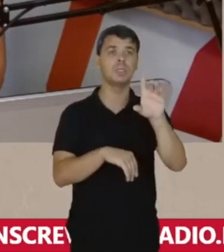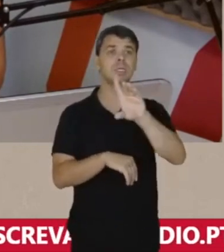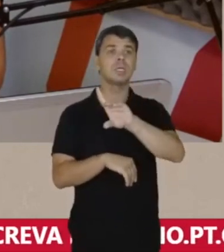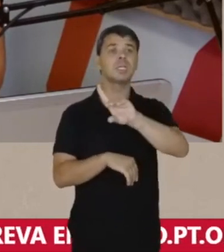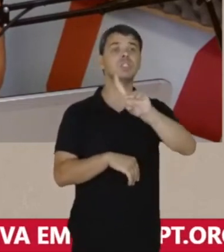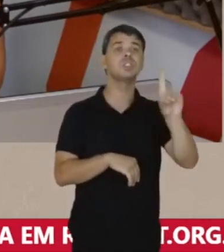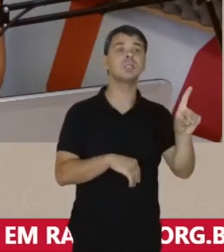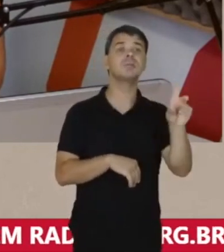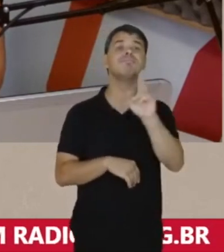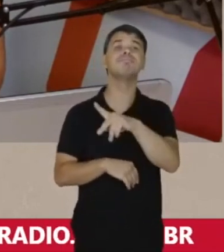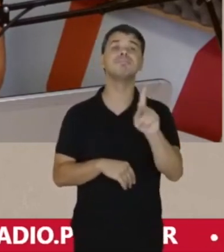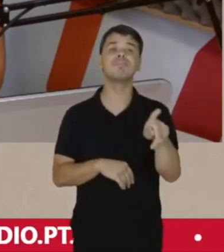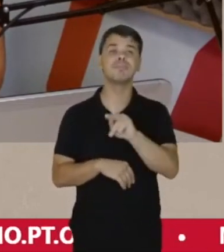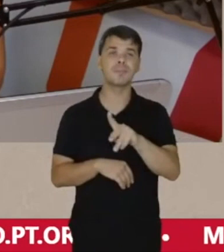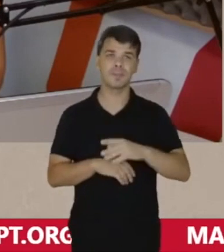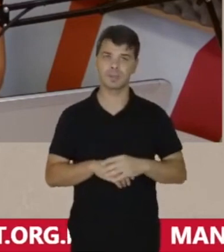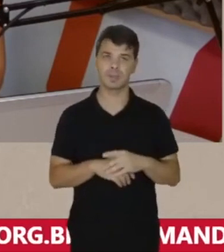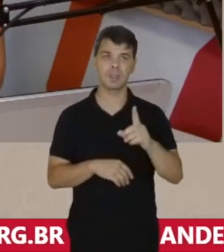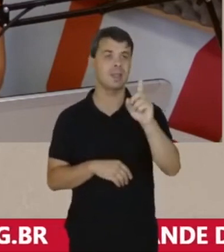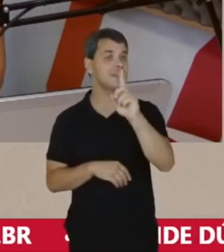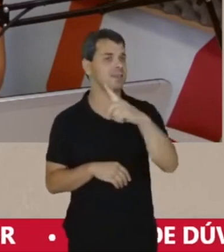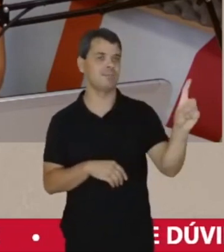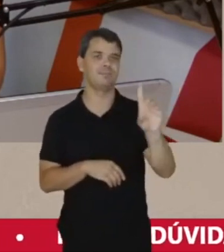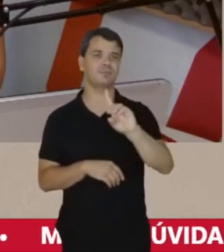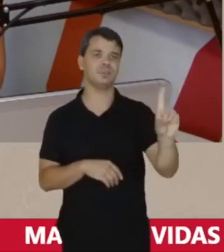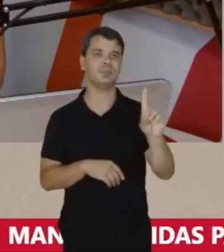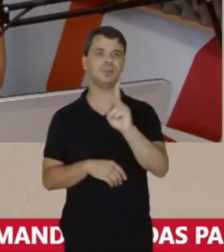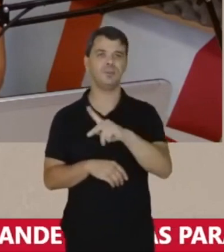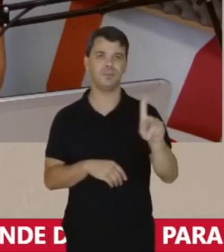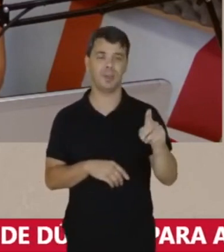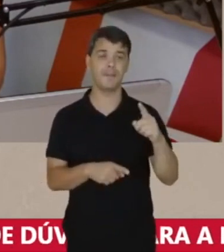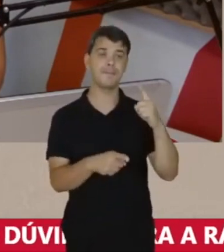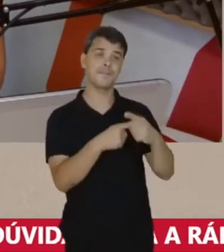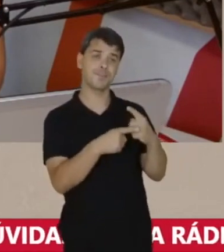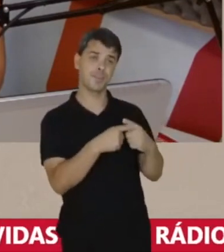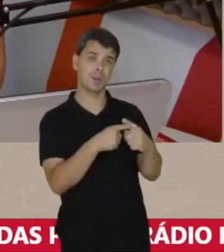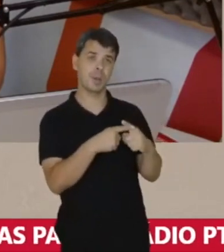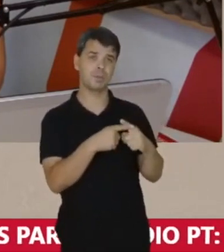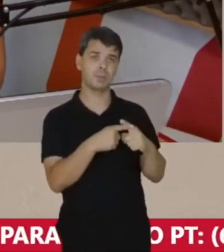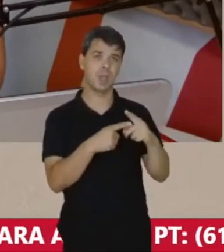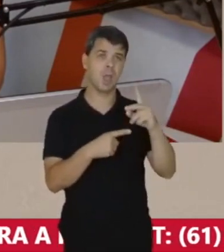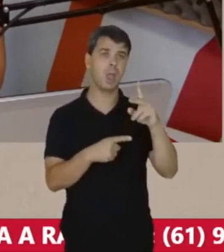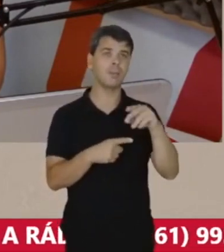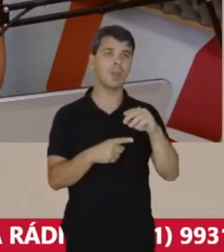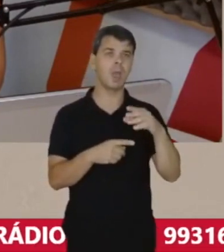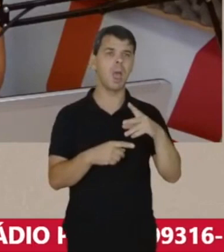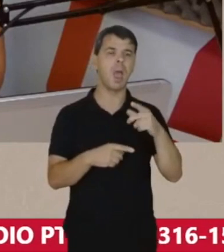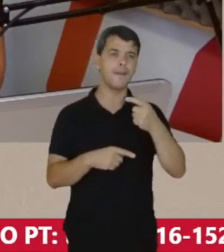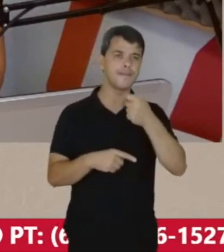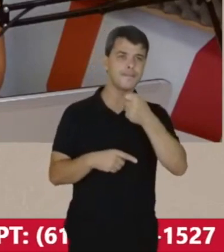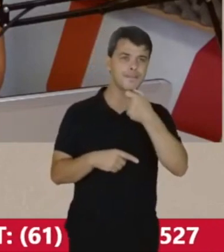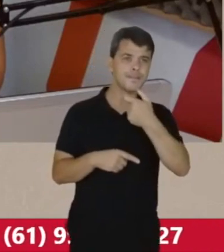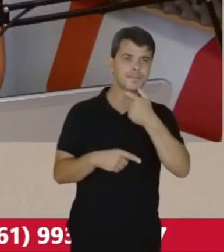das Professoras e não Dia do Professor, porque a gente acha que a palavra tem força. Eu